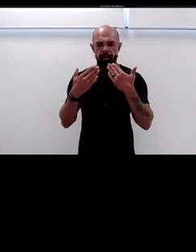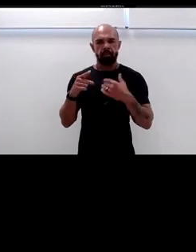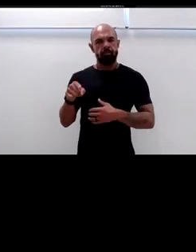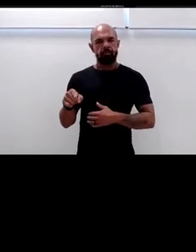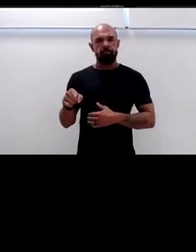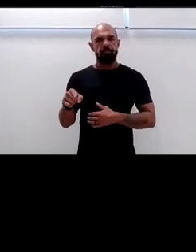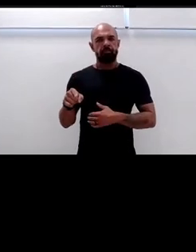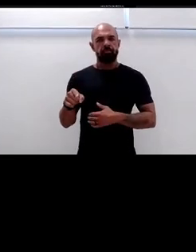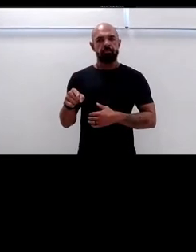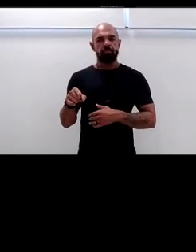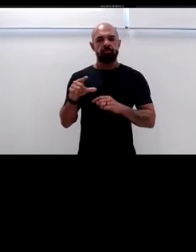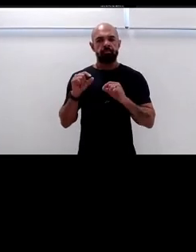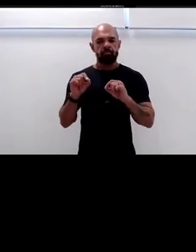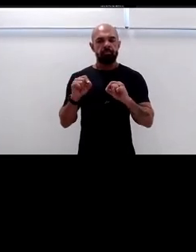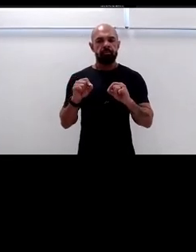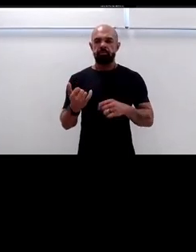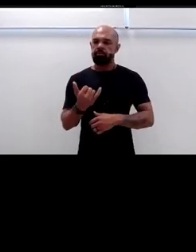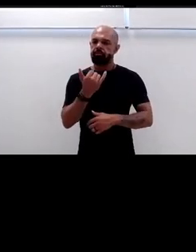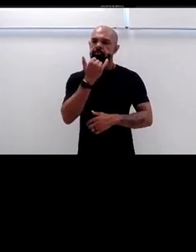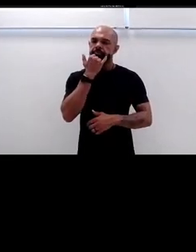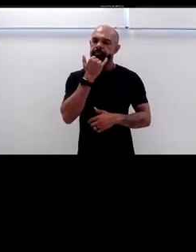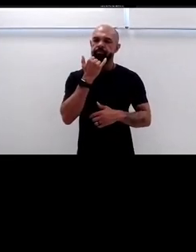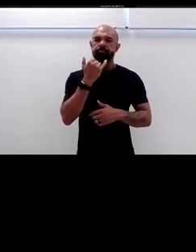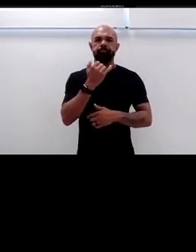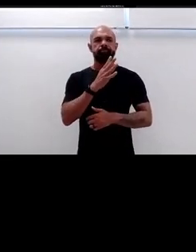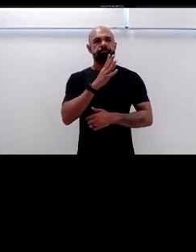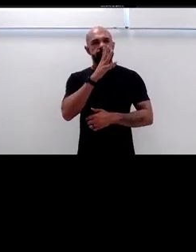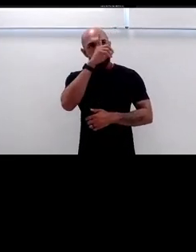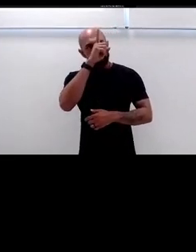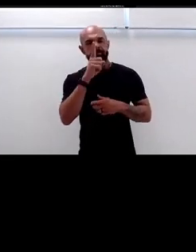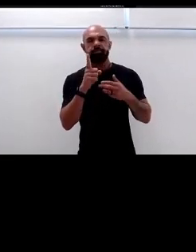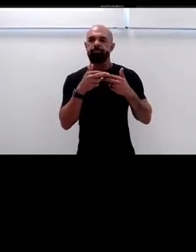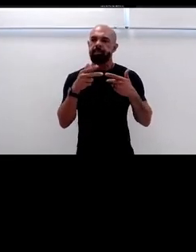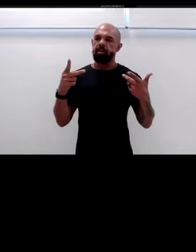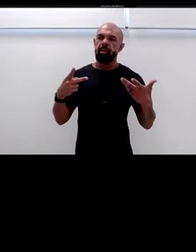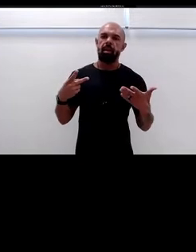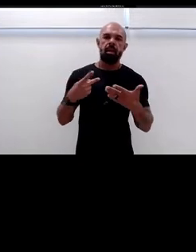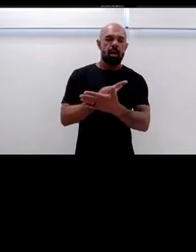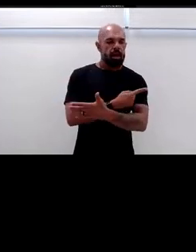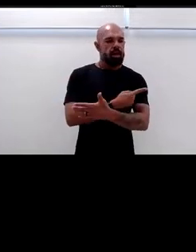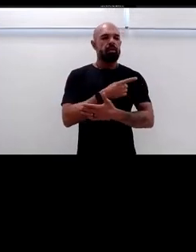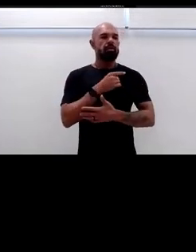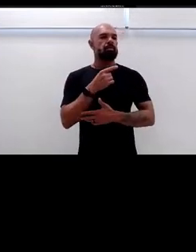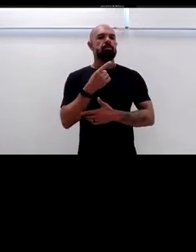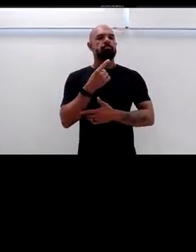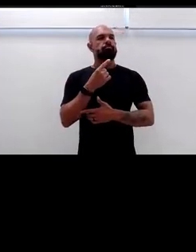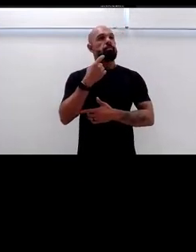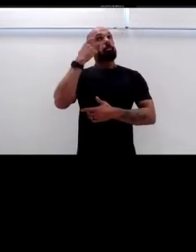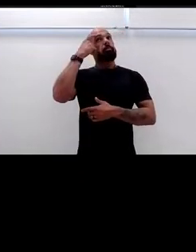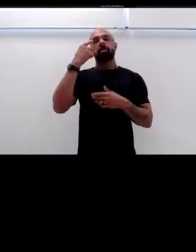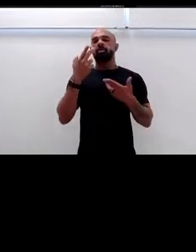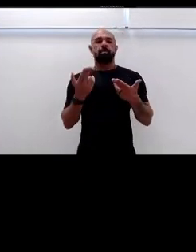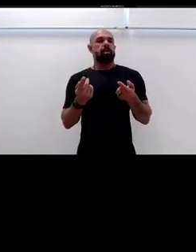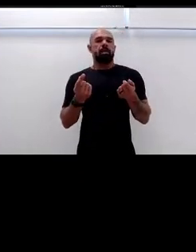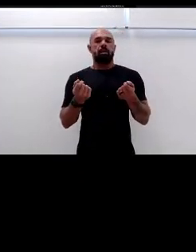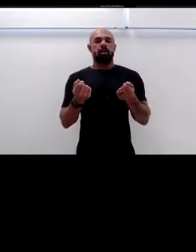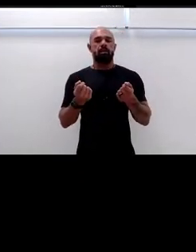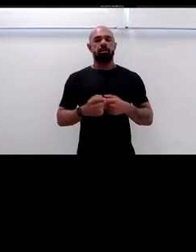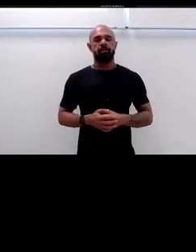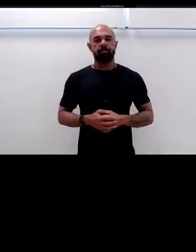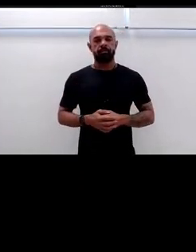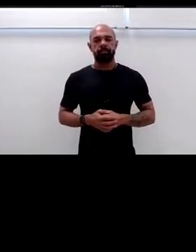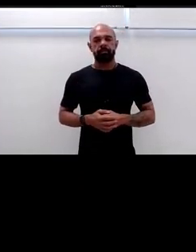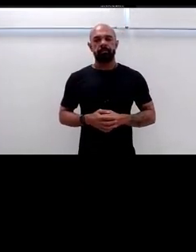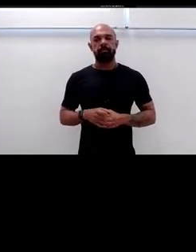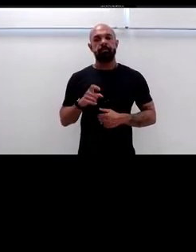com os acidentes de percurso, coisas que vão acontecendo que você não tinha previsto. Isso aqui, depois,